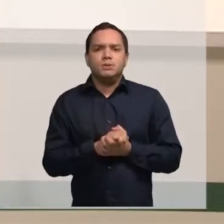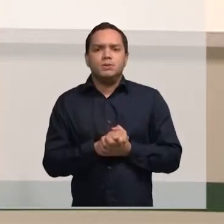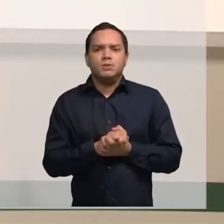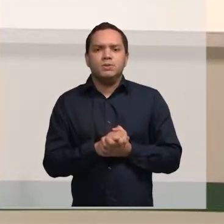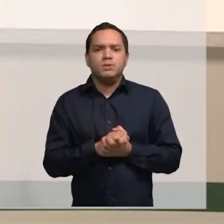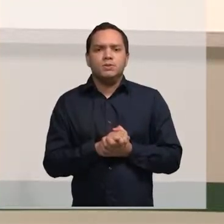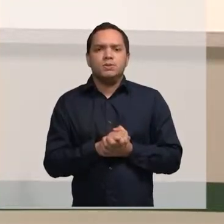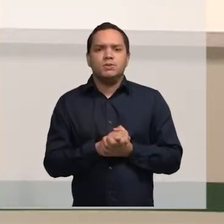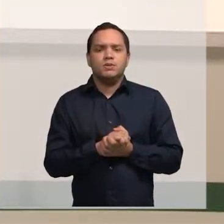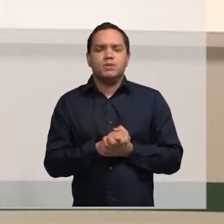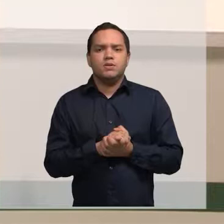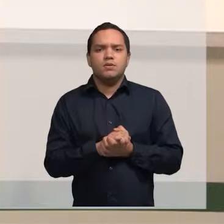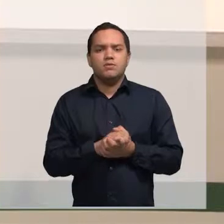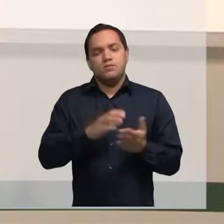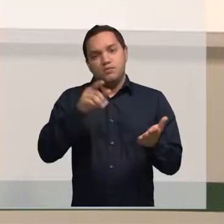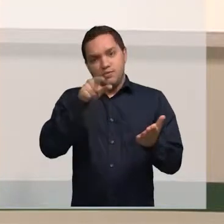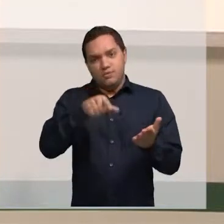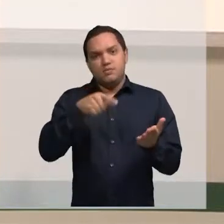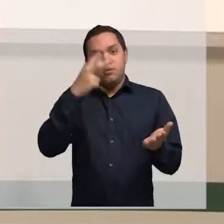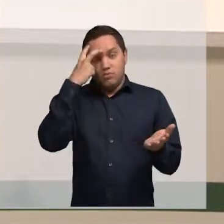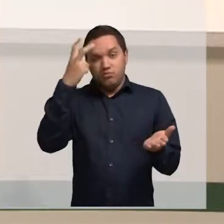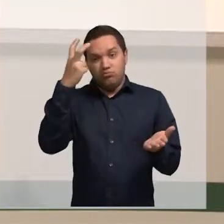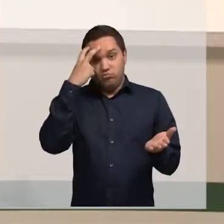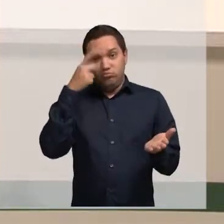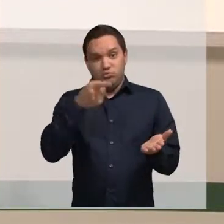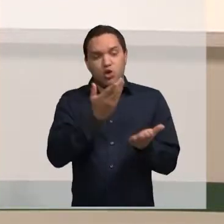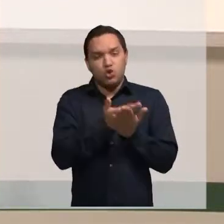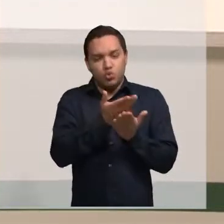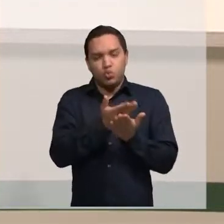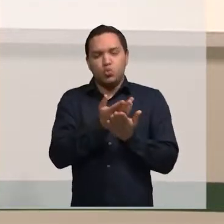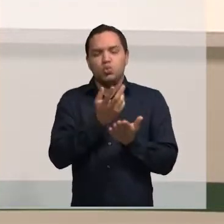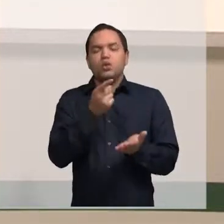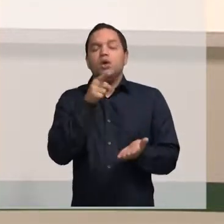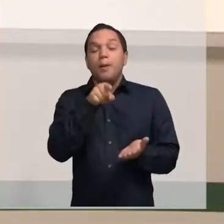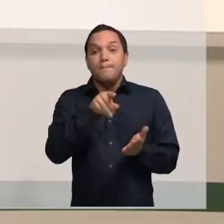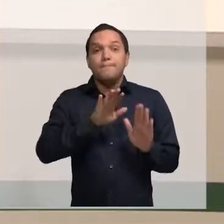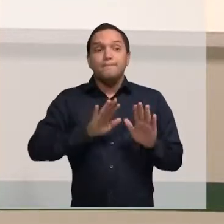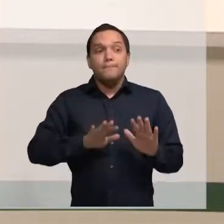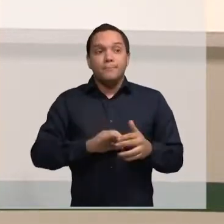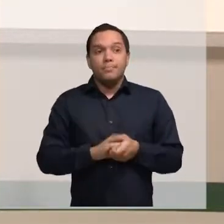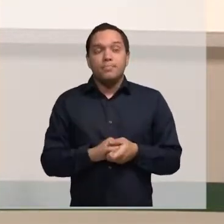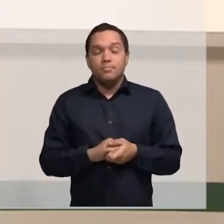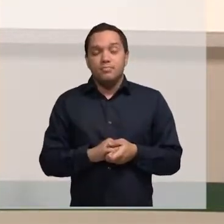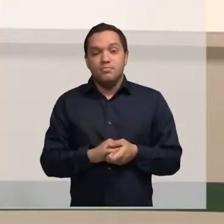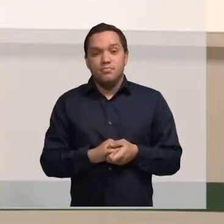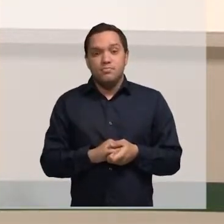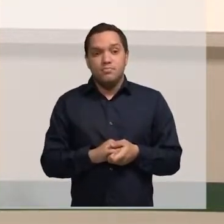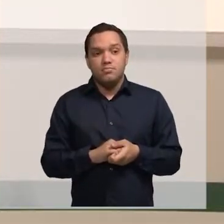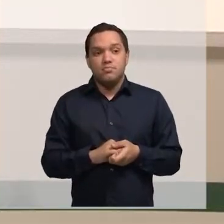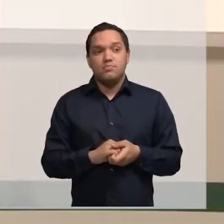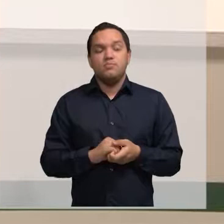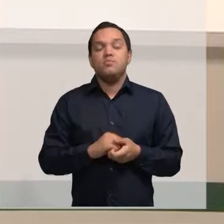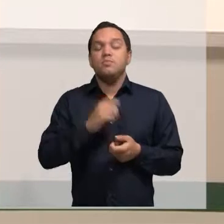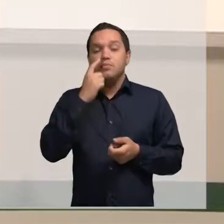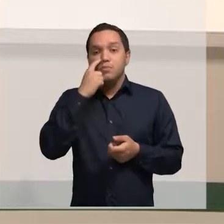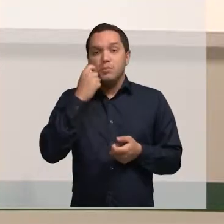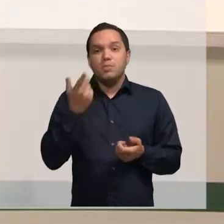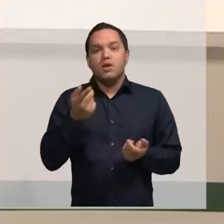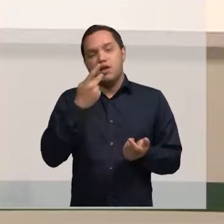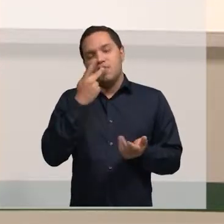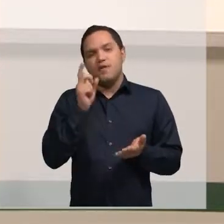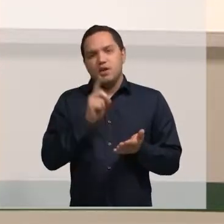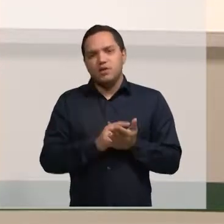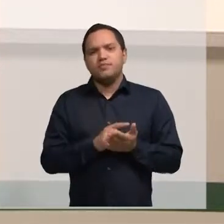ele tem mais... o Enéas era um intelectual. Ele tinha mais envergadura intelectual. E ele tinha mais honestidade de princípio.